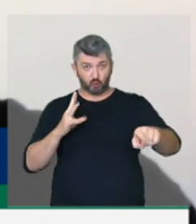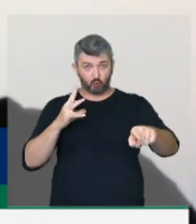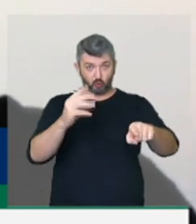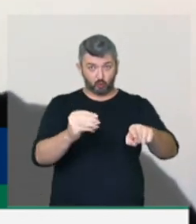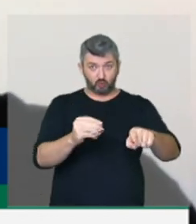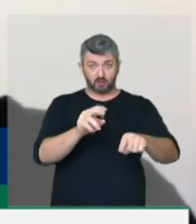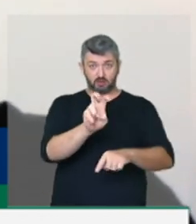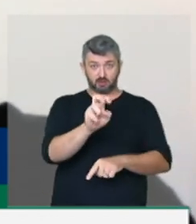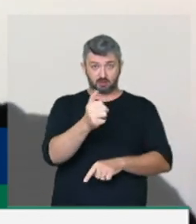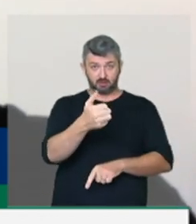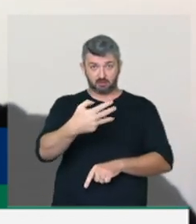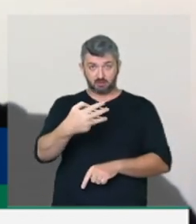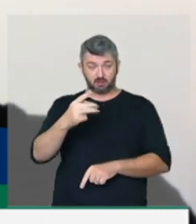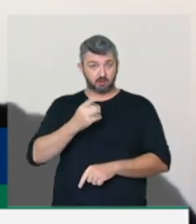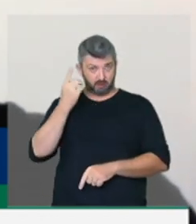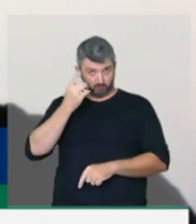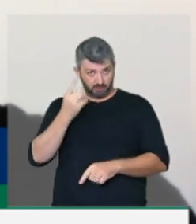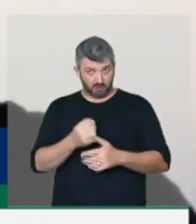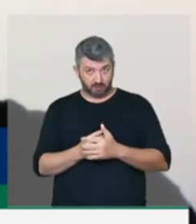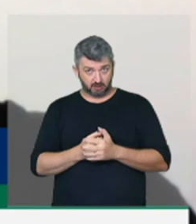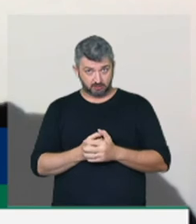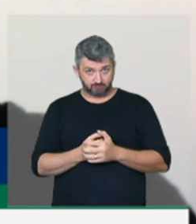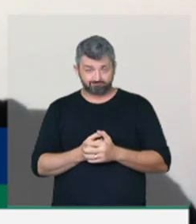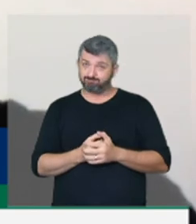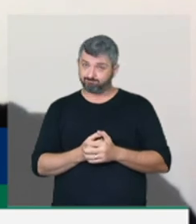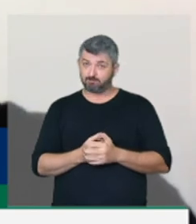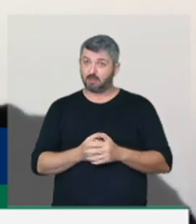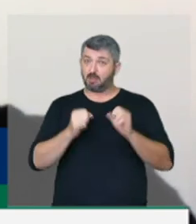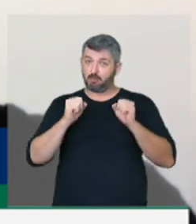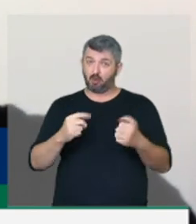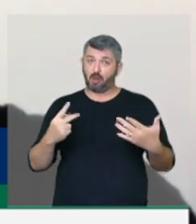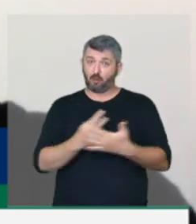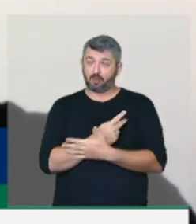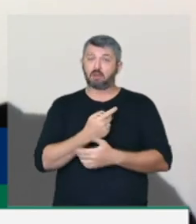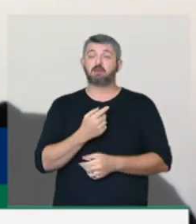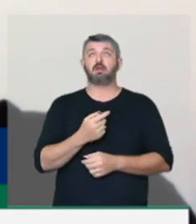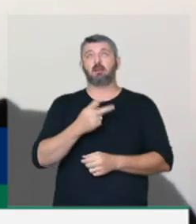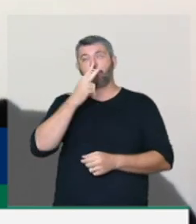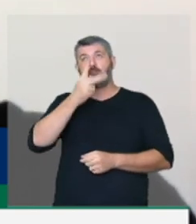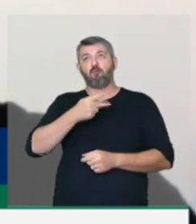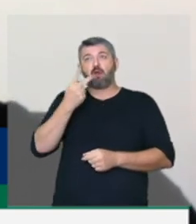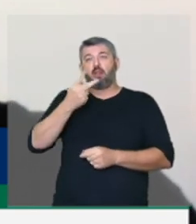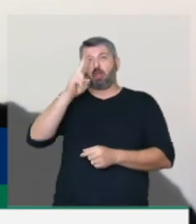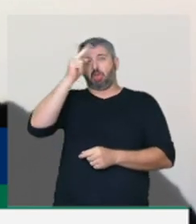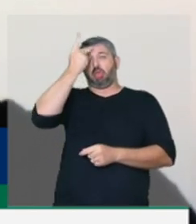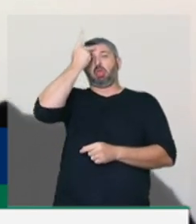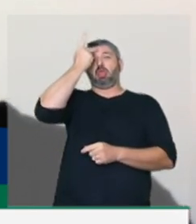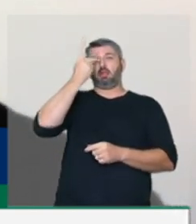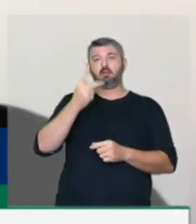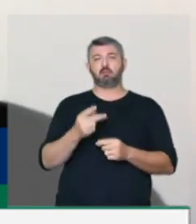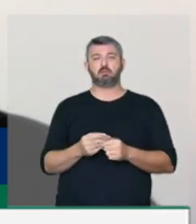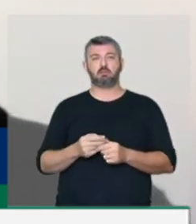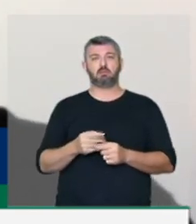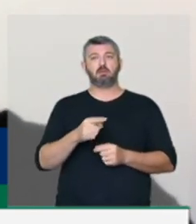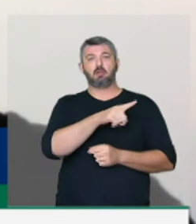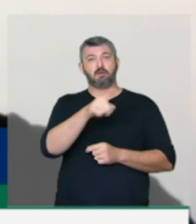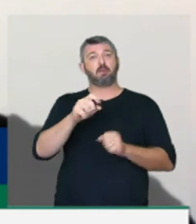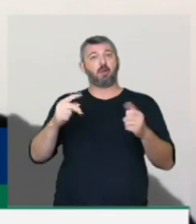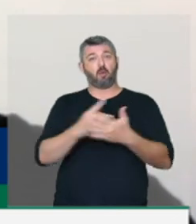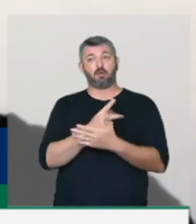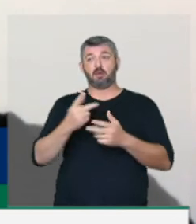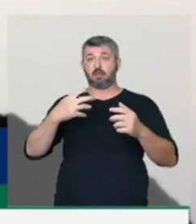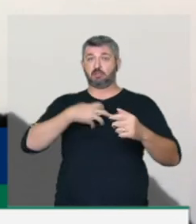os 513 deputados, todos podem em algum momento errar e não haverá óbice algum para que vocês enfrentem aquilo que